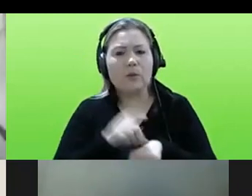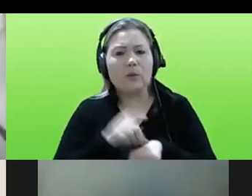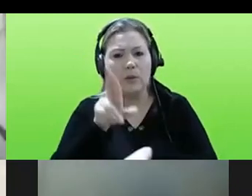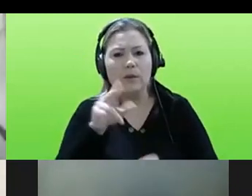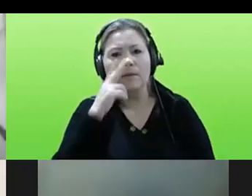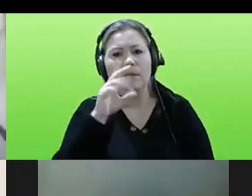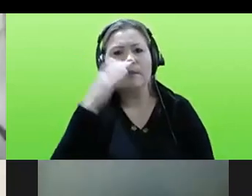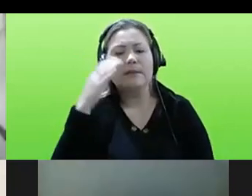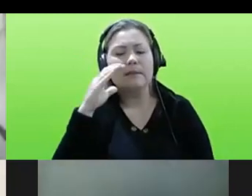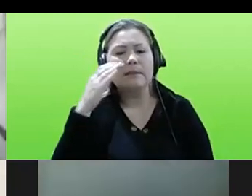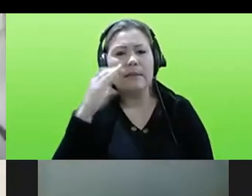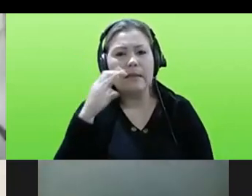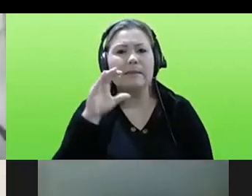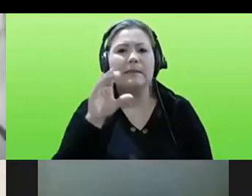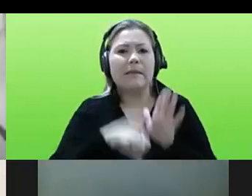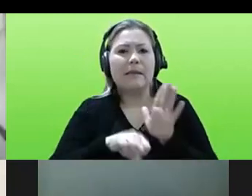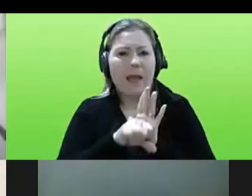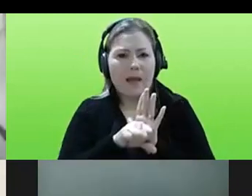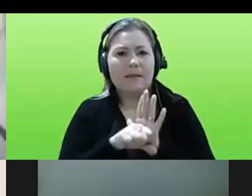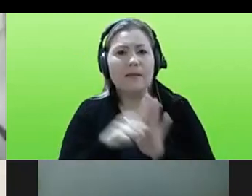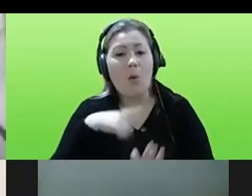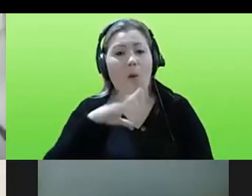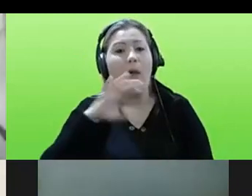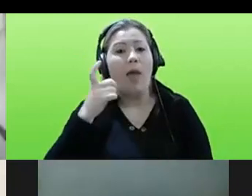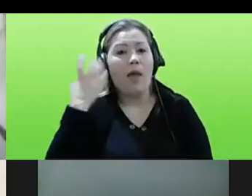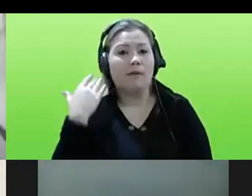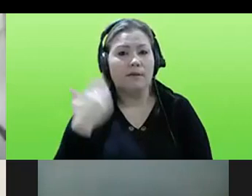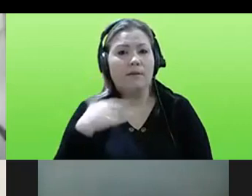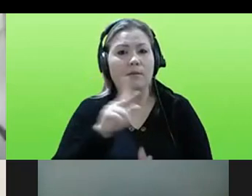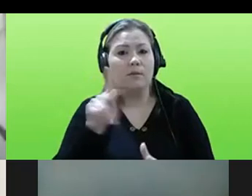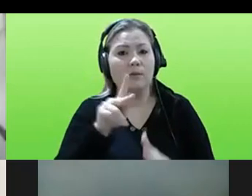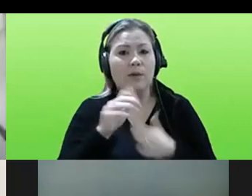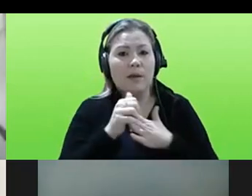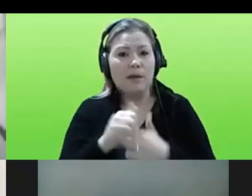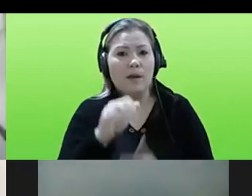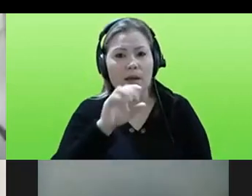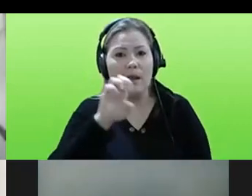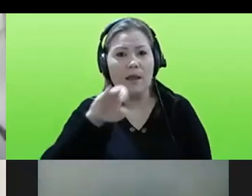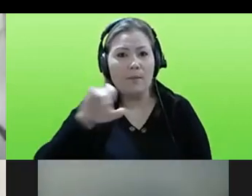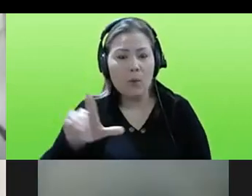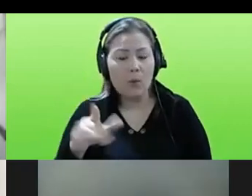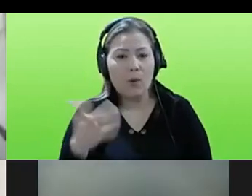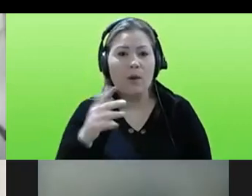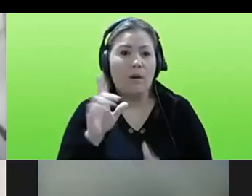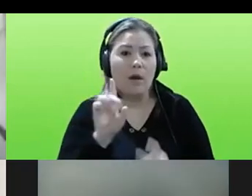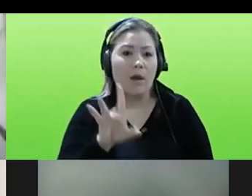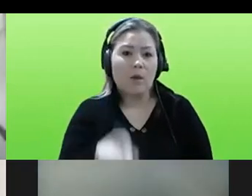Ciências Criminais. Eu era orientando do professor Emil e é isso.